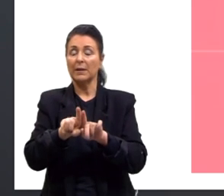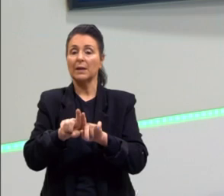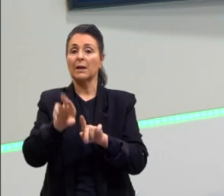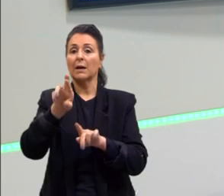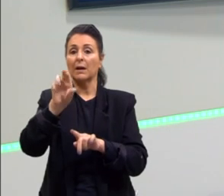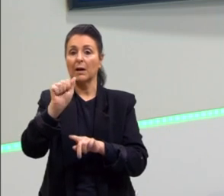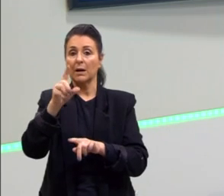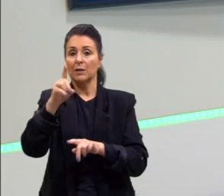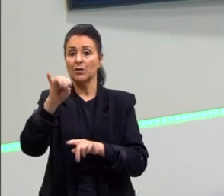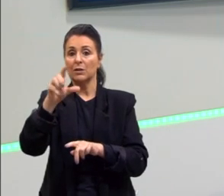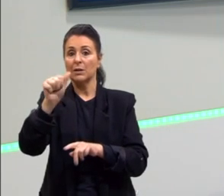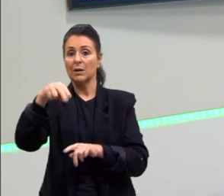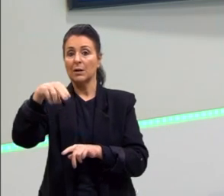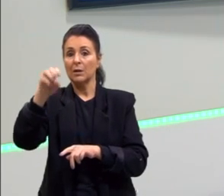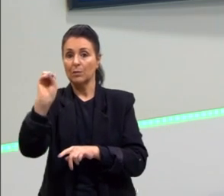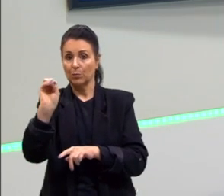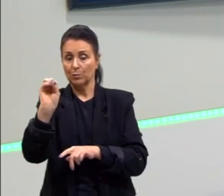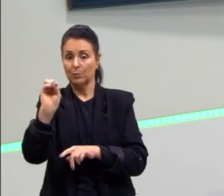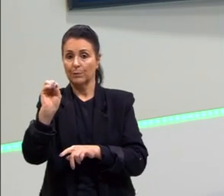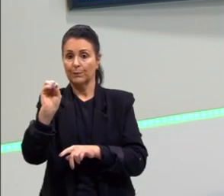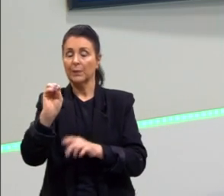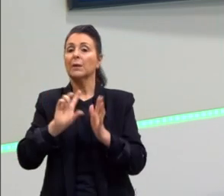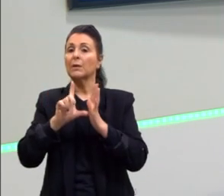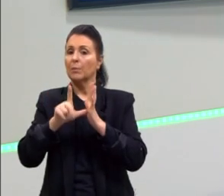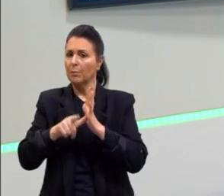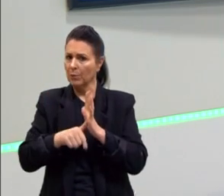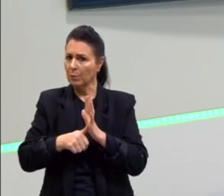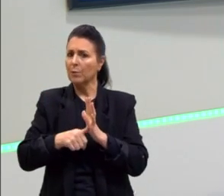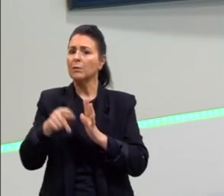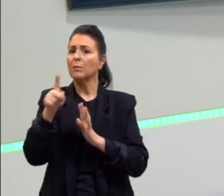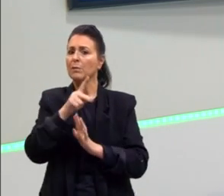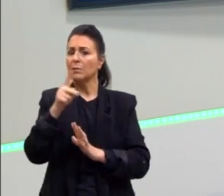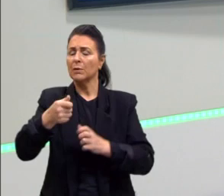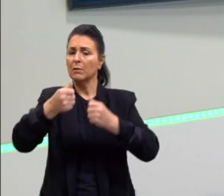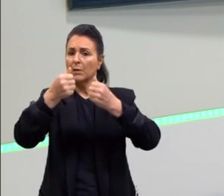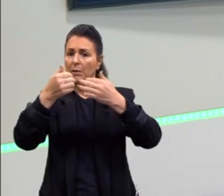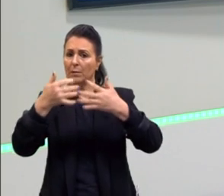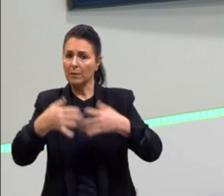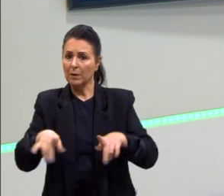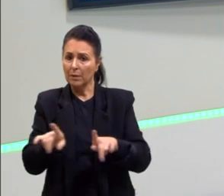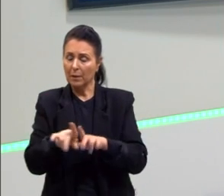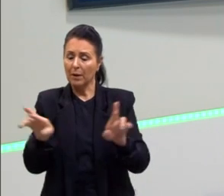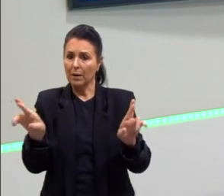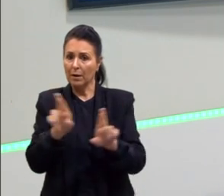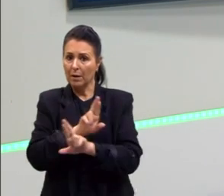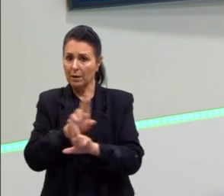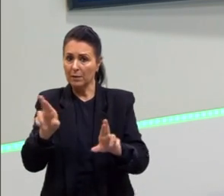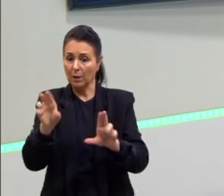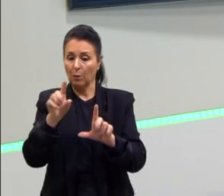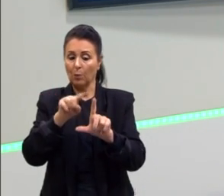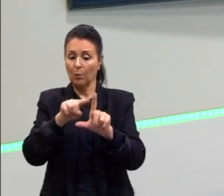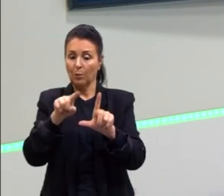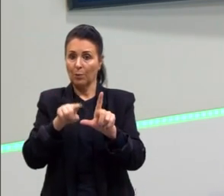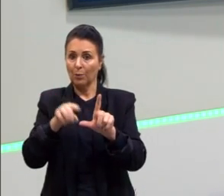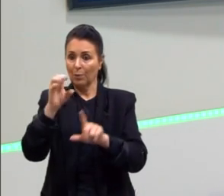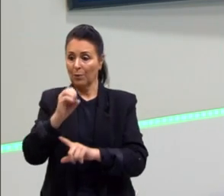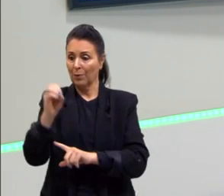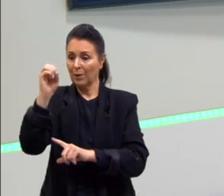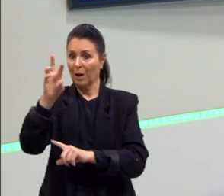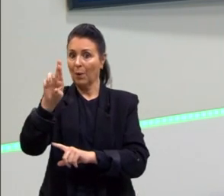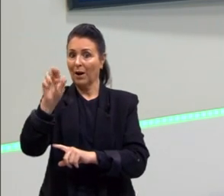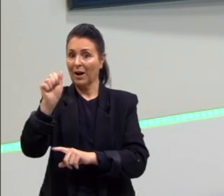radianos a um pouquinho mais para frente nas nossas aulas nós vamos ver essa relação entre graus e radianos